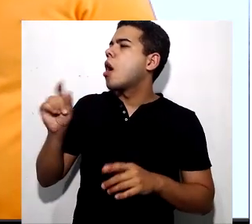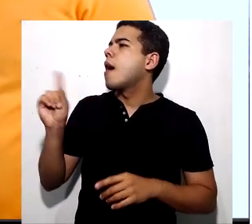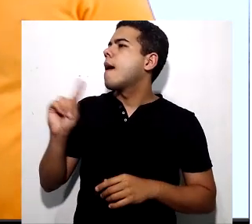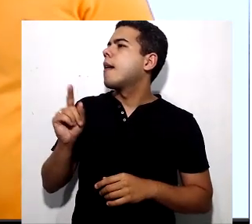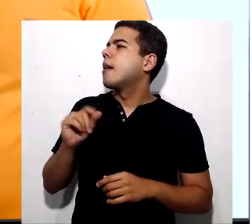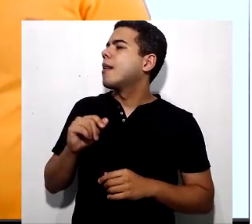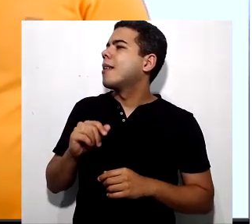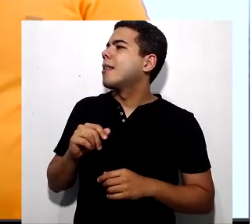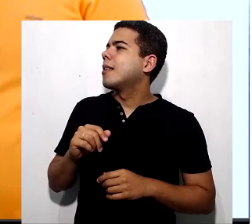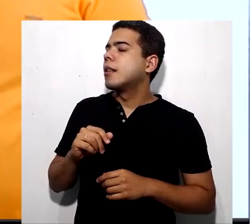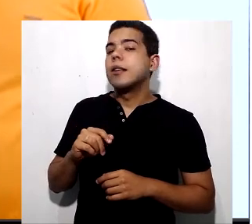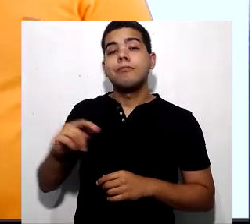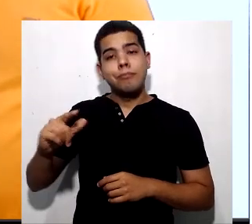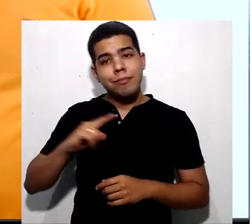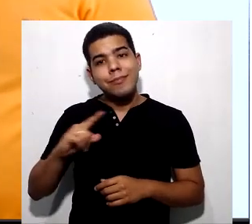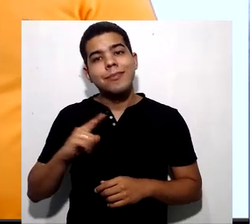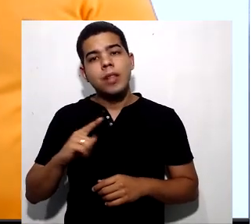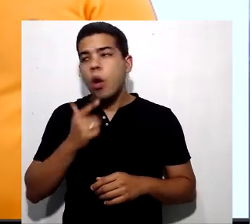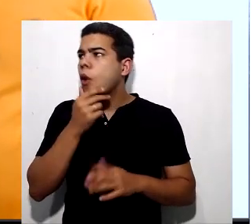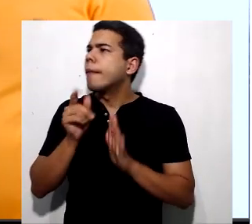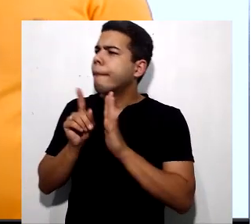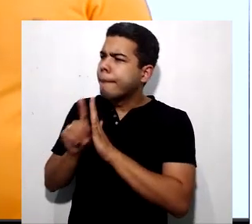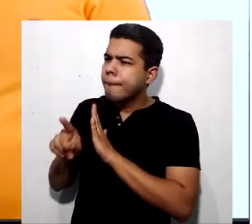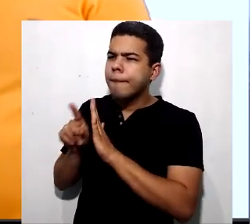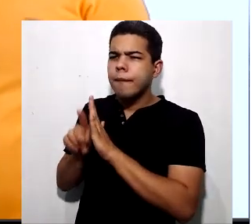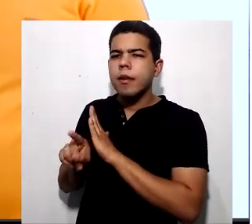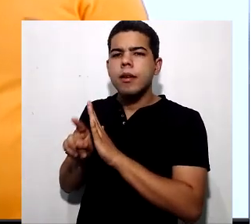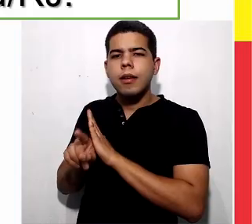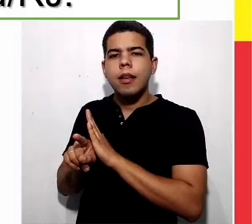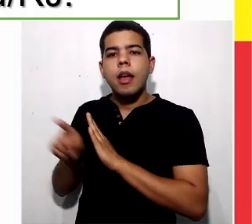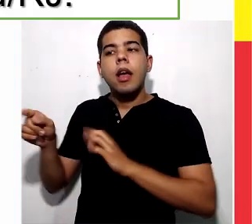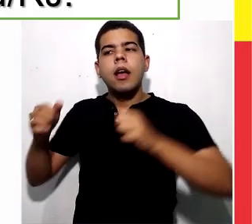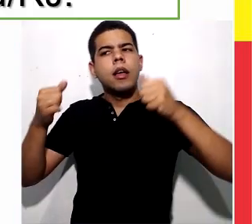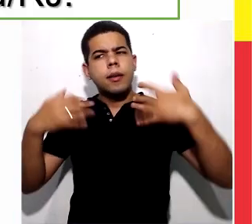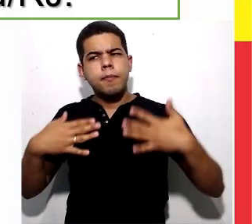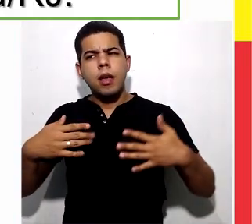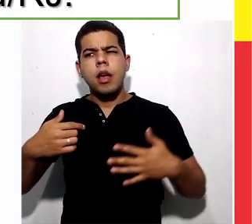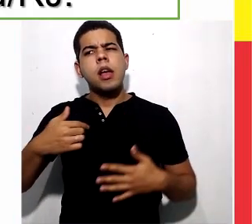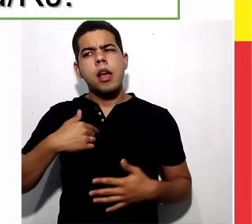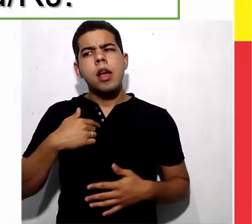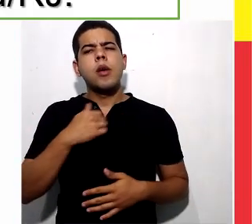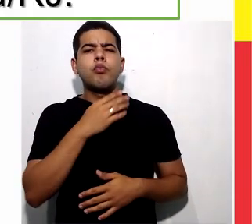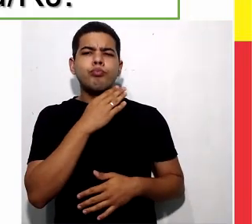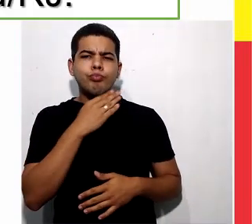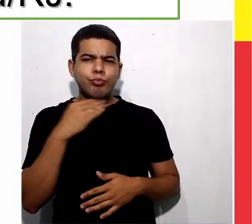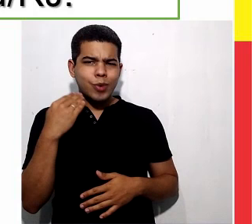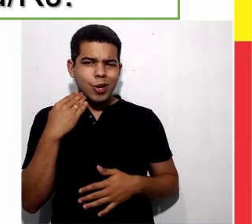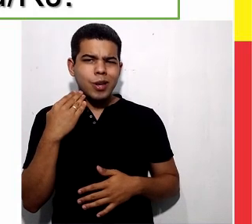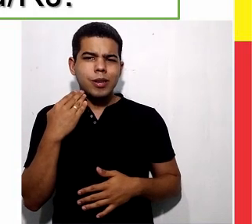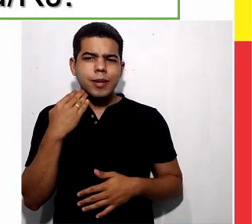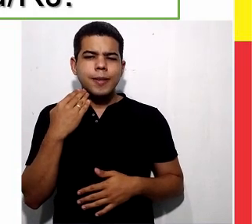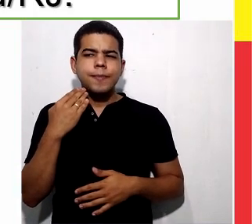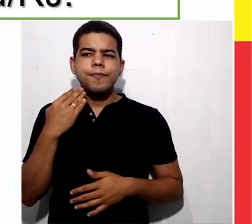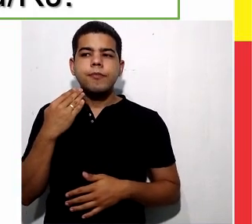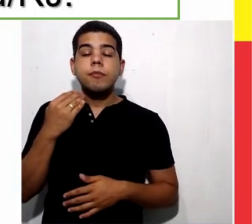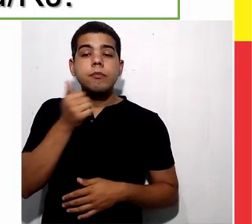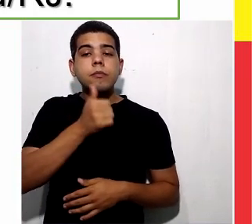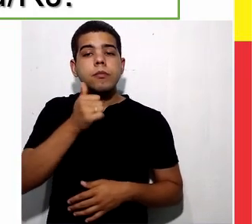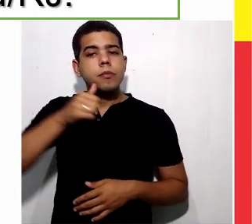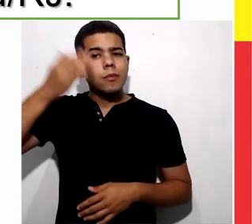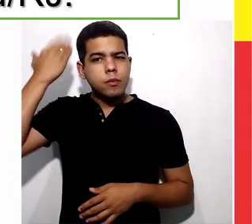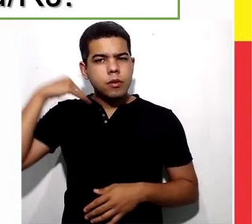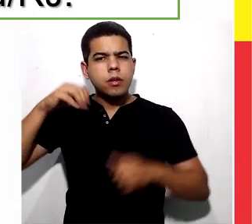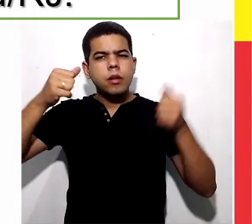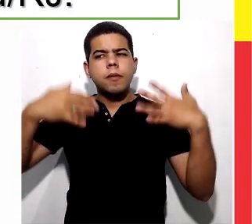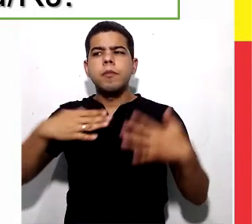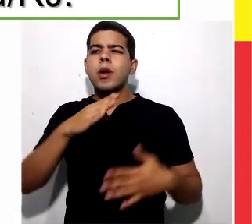entrevista dela foi com Júlio Lerner, e ela cita a morte dela. Clarice, ela fala sobre a morte, ela